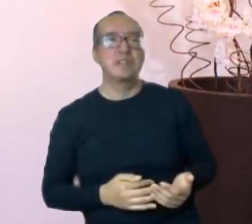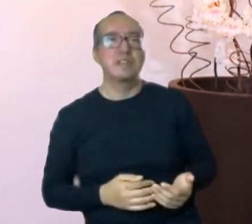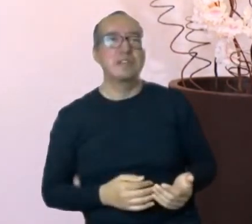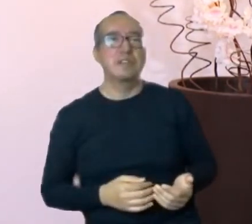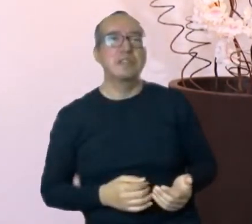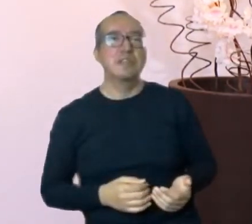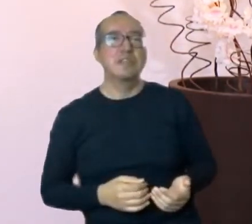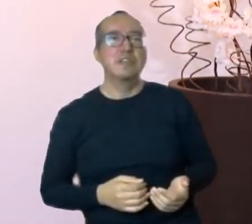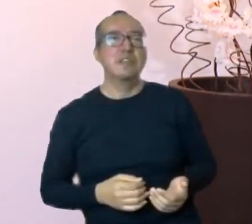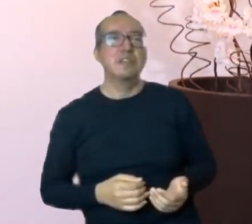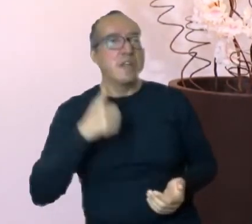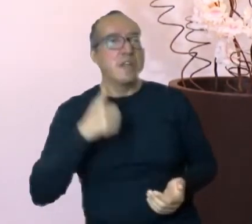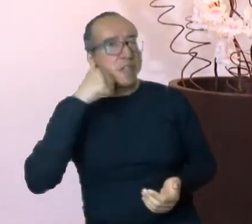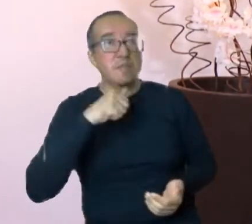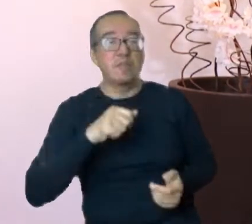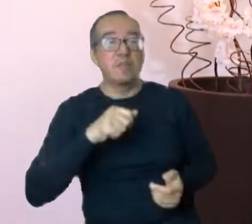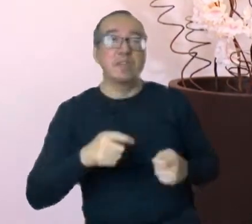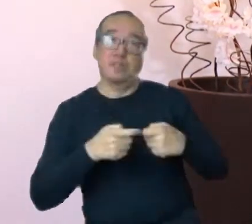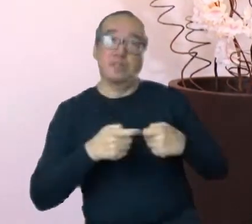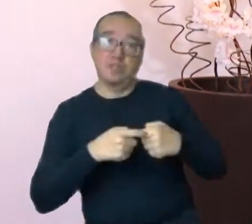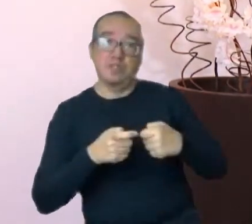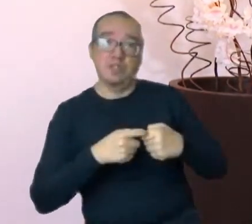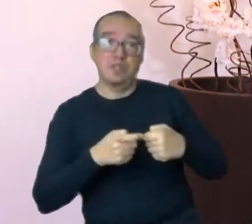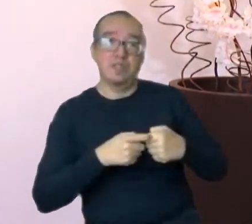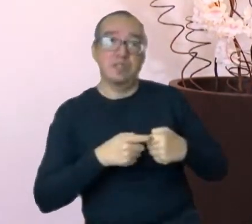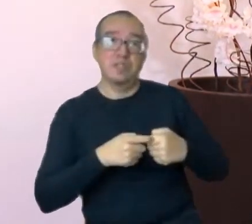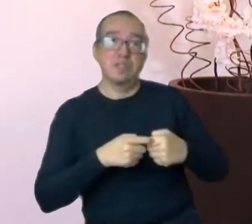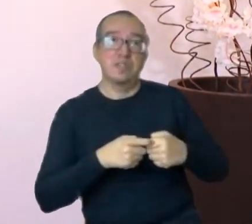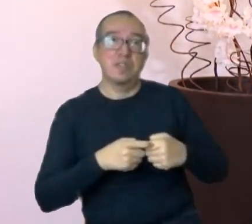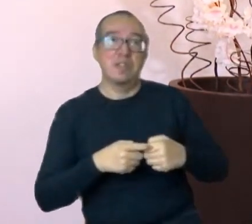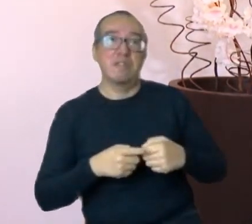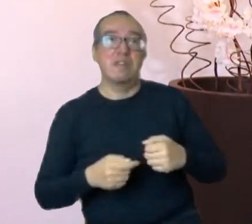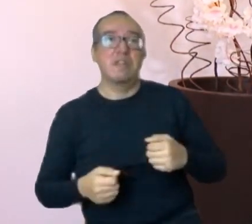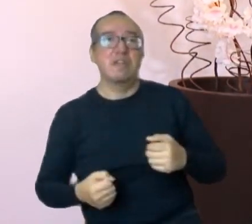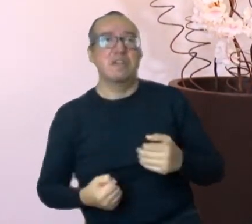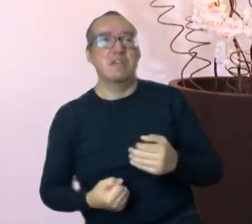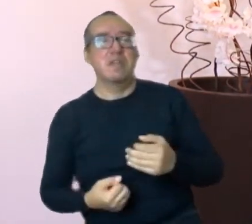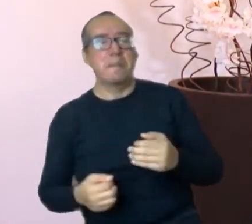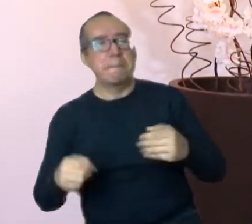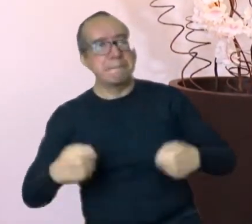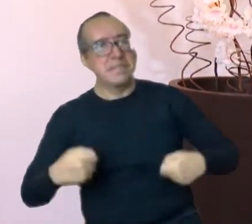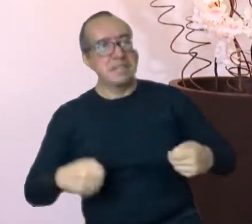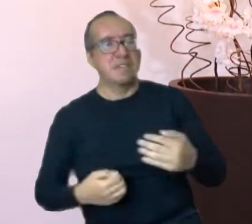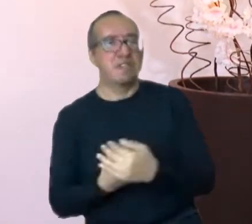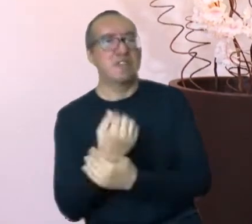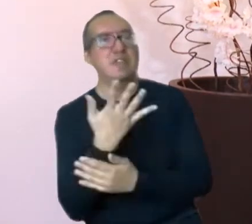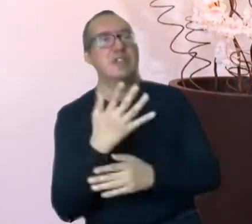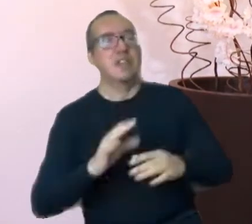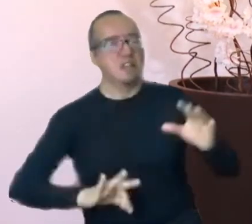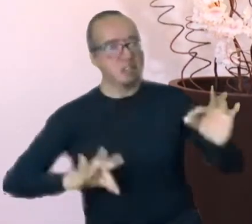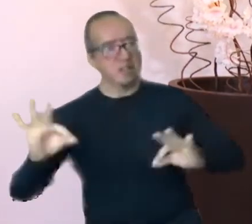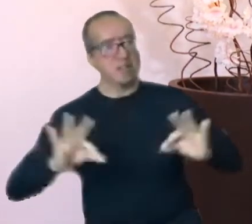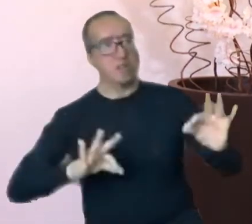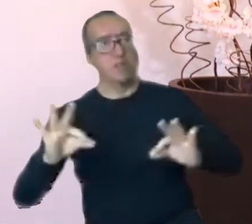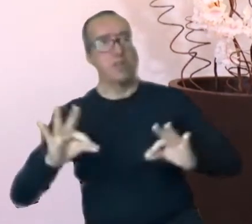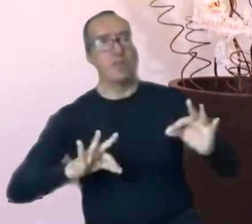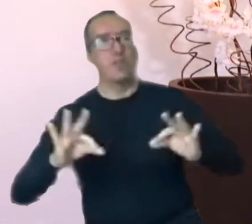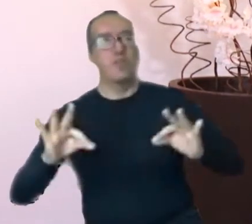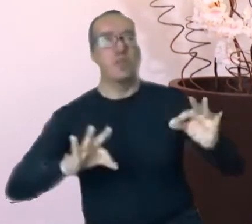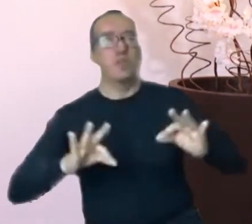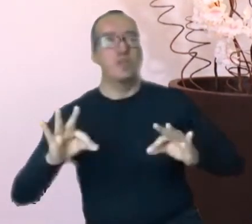criar, coordenar, tomar conta de tudo e fundar, a Pastoral da Pessoa